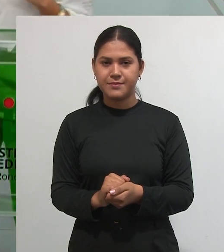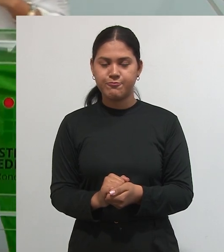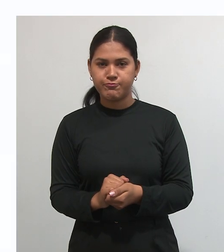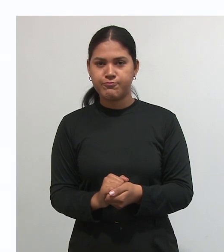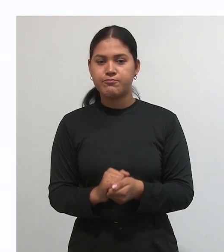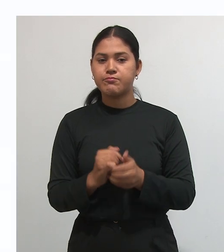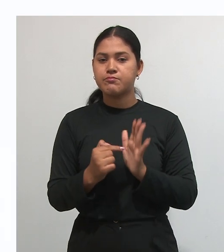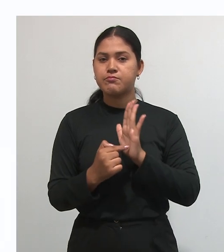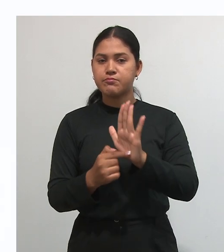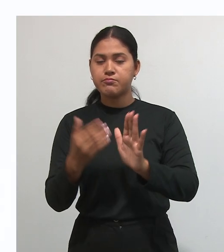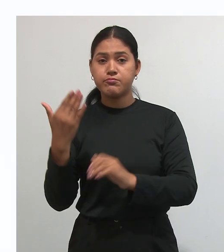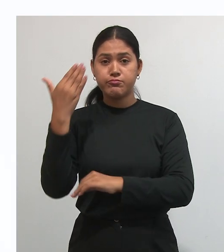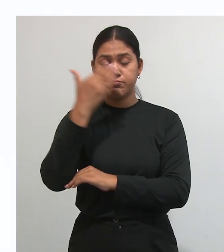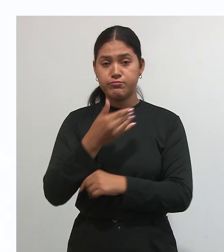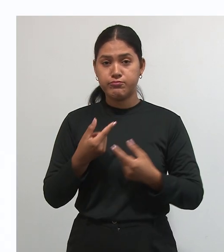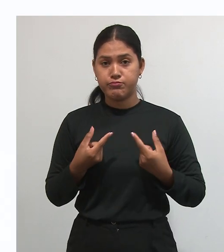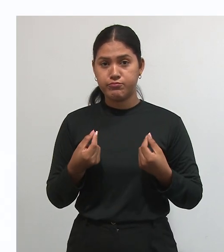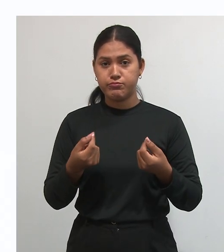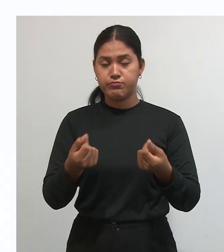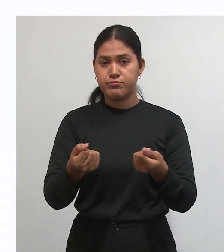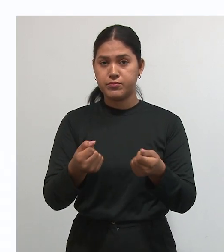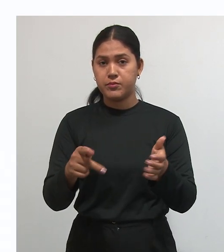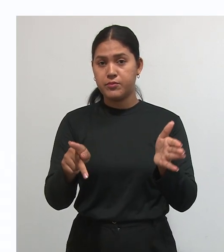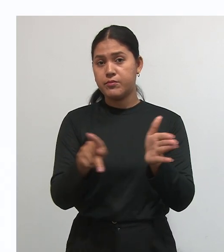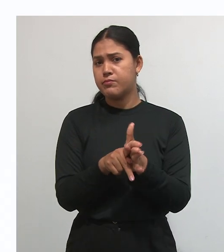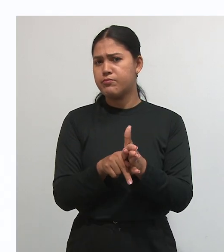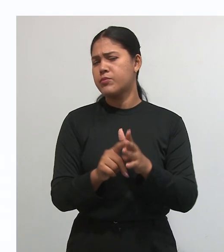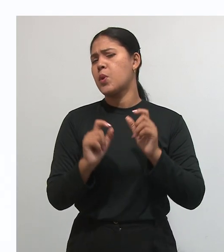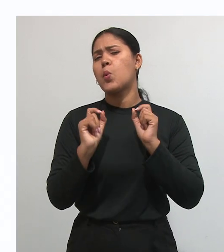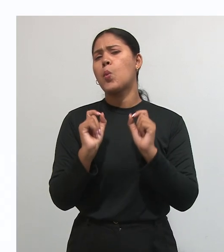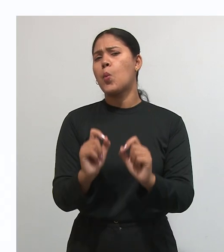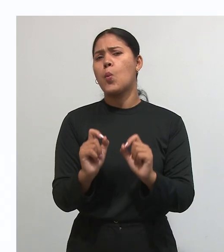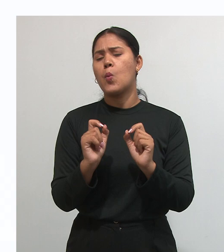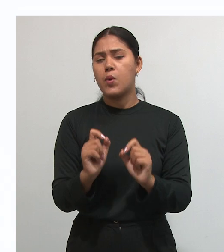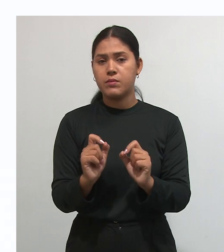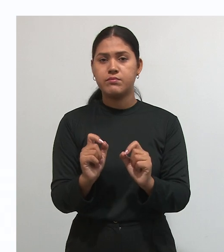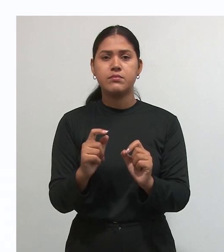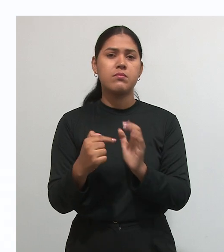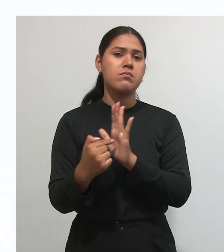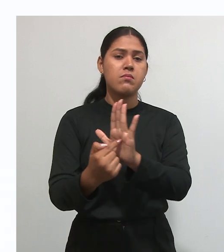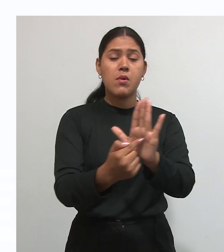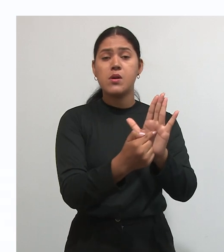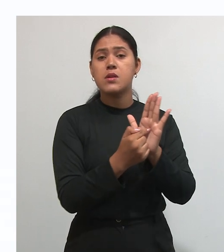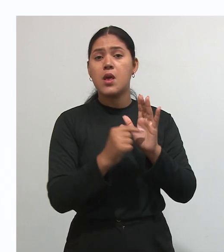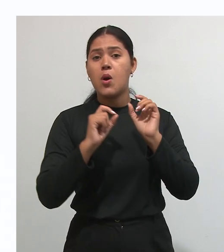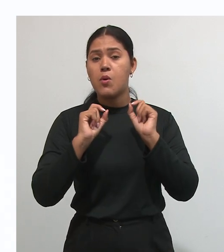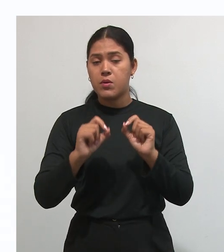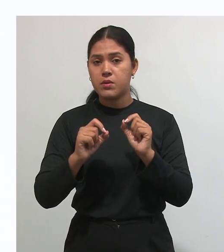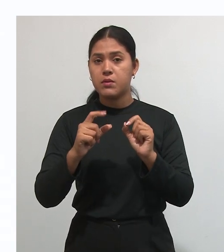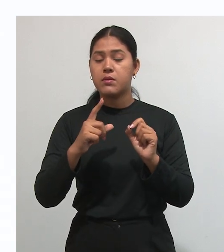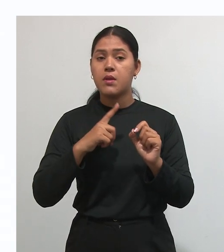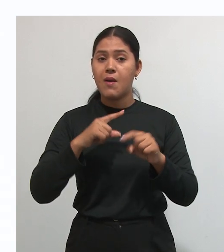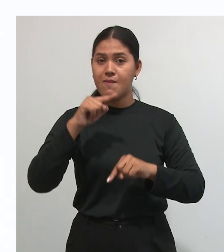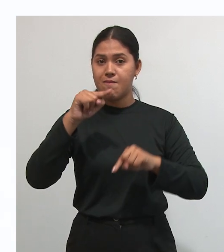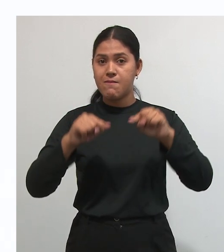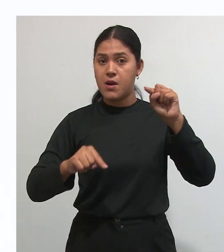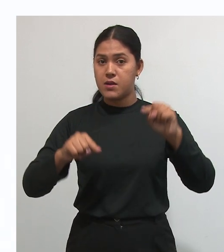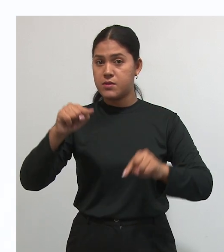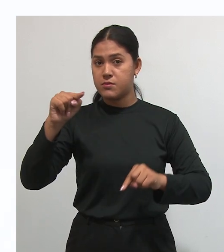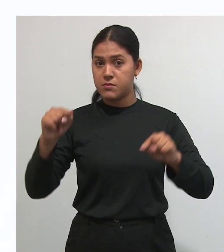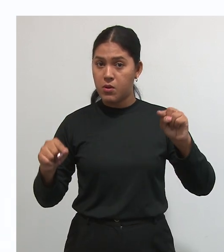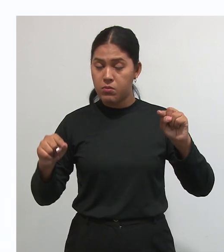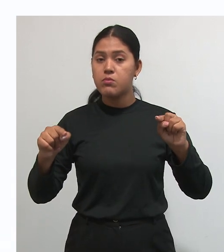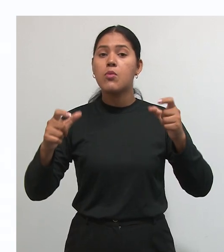sobre as demonstrações de variações patrimoniais. O que elas vão evidenciar? As alterações, já está bem claro,